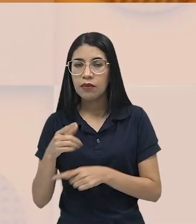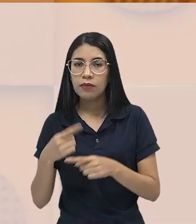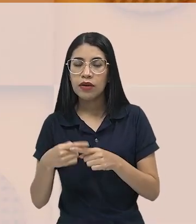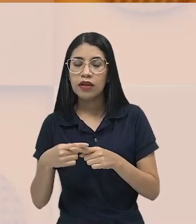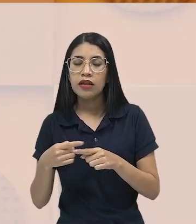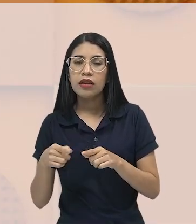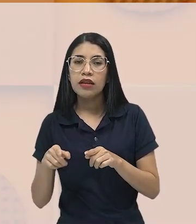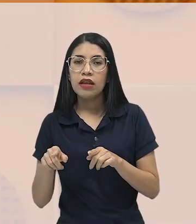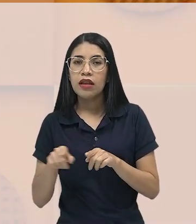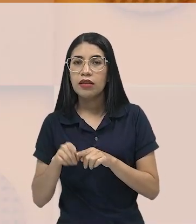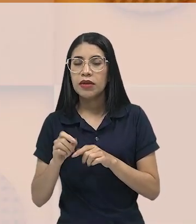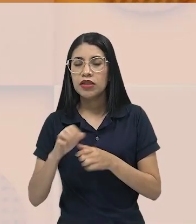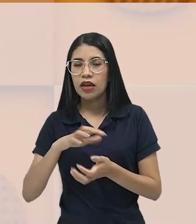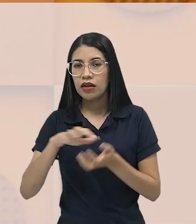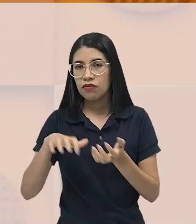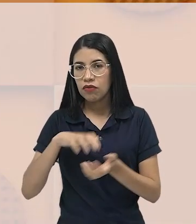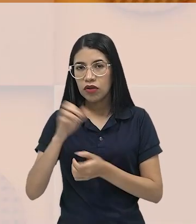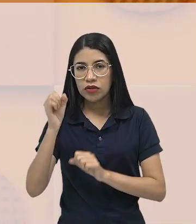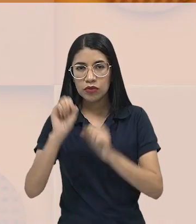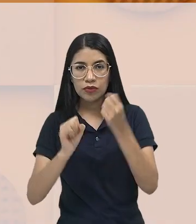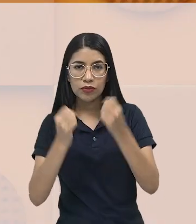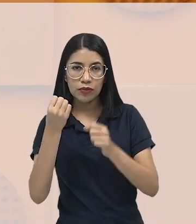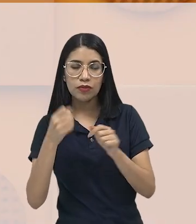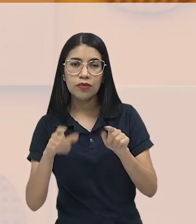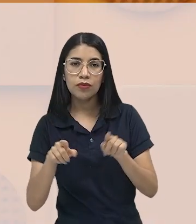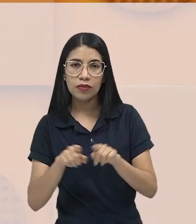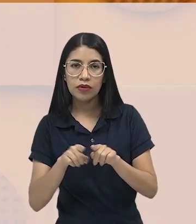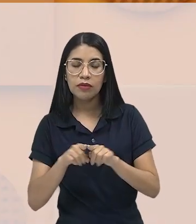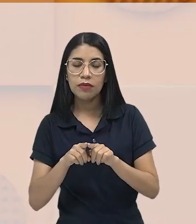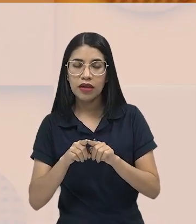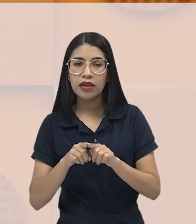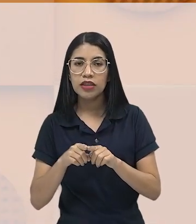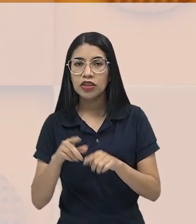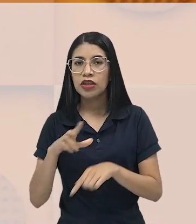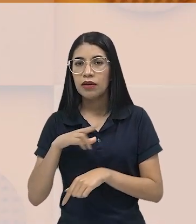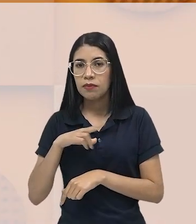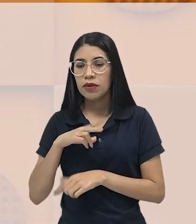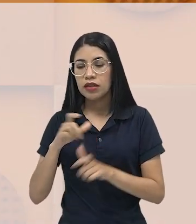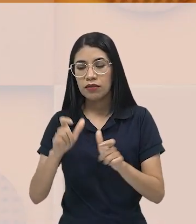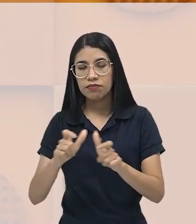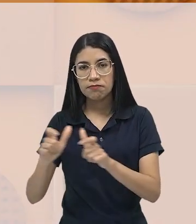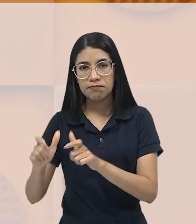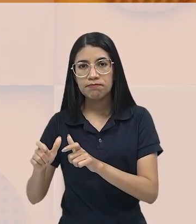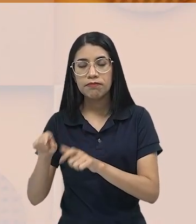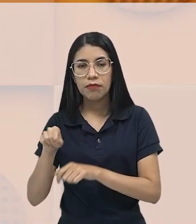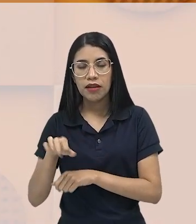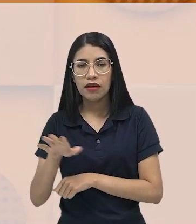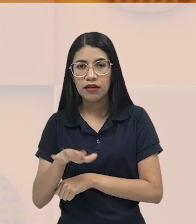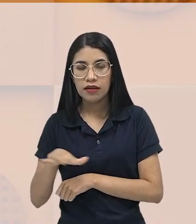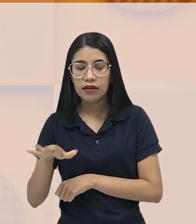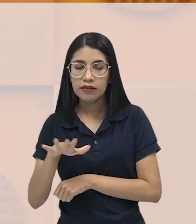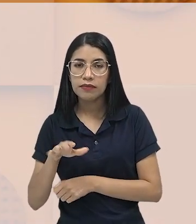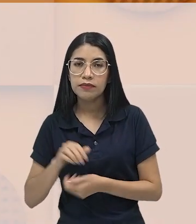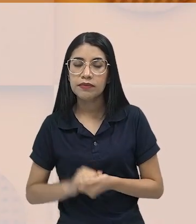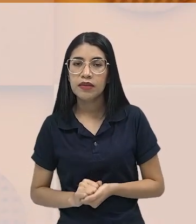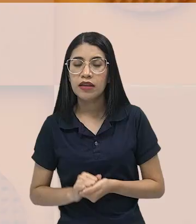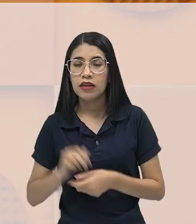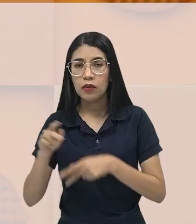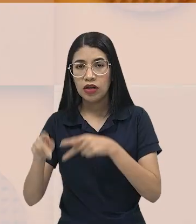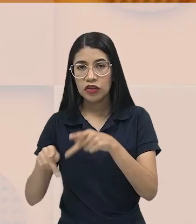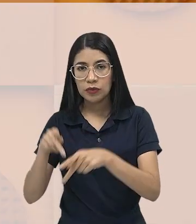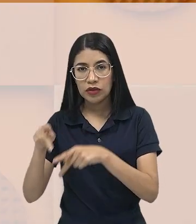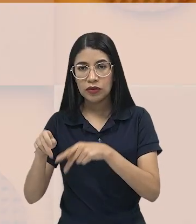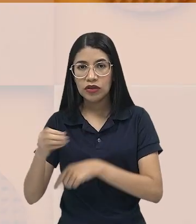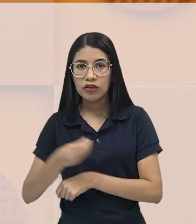processo também de revolução industrial, posteriormente eles vão, né, privatizar essas terras, então vai fazer com que essa população,